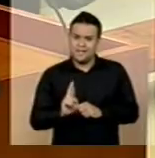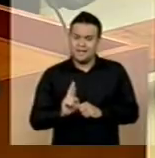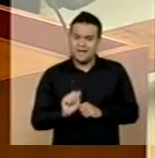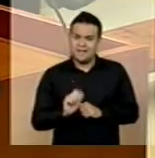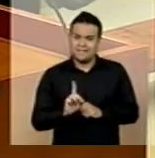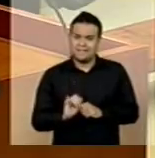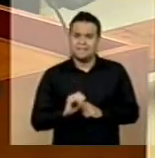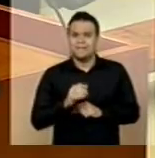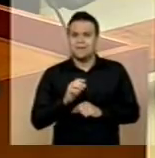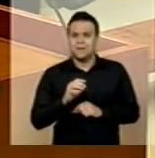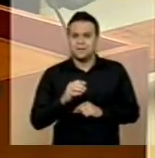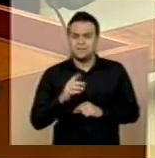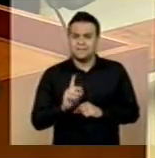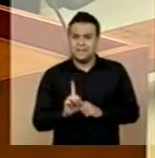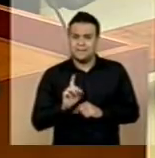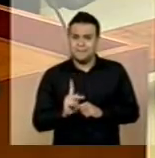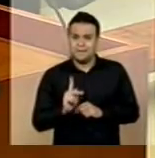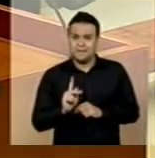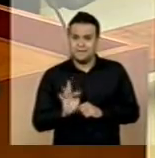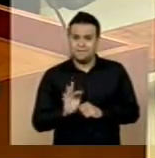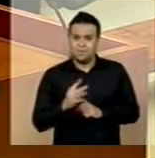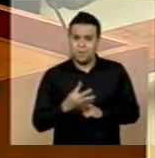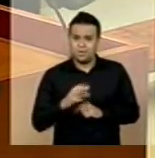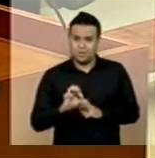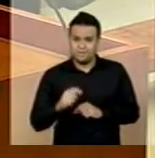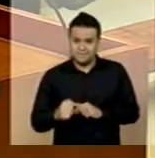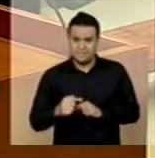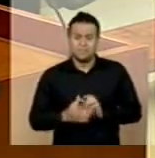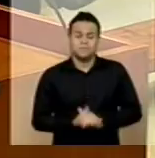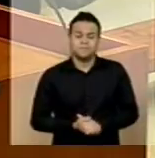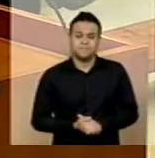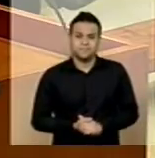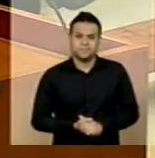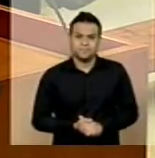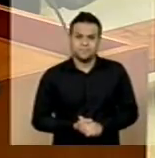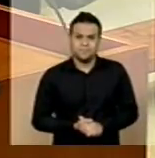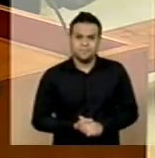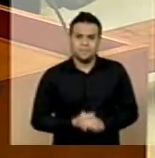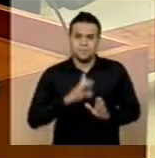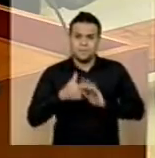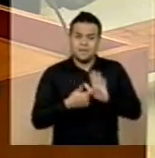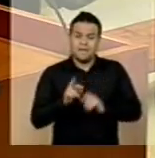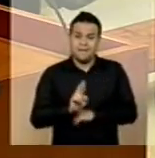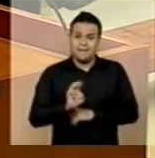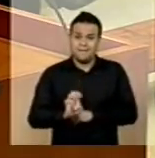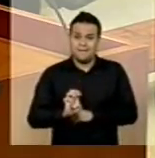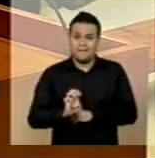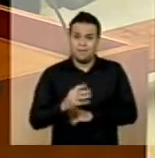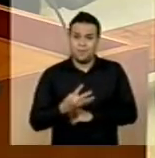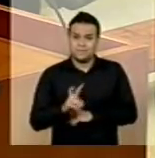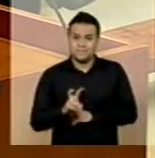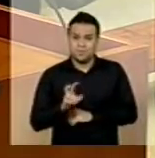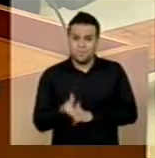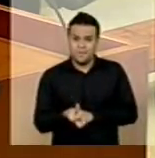497, ela estava inspirada no precedente consubstanciado no RE 456-679,